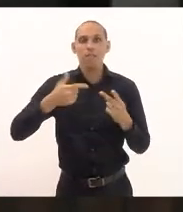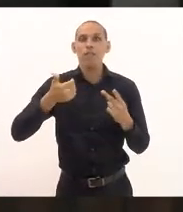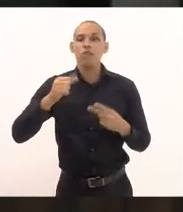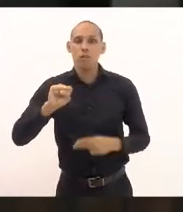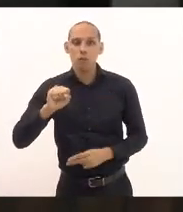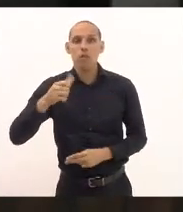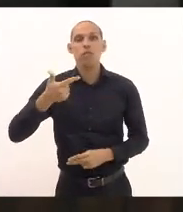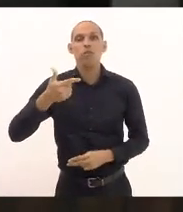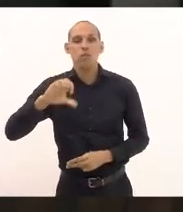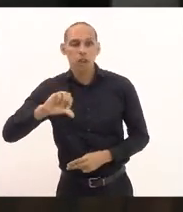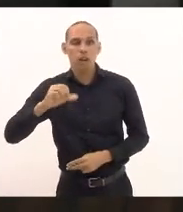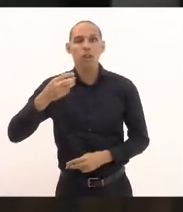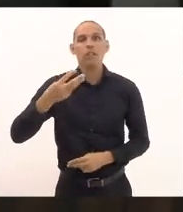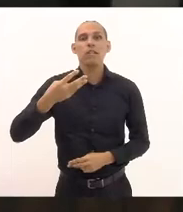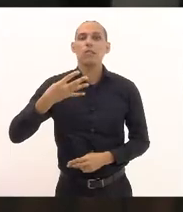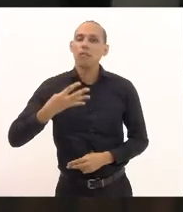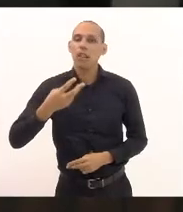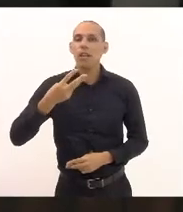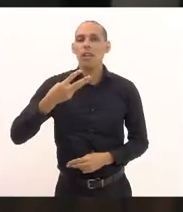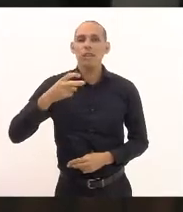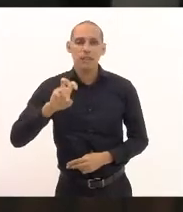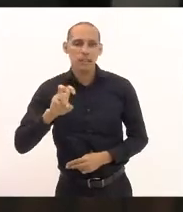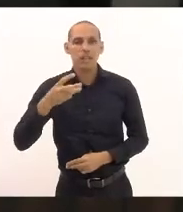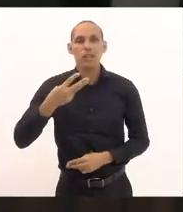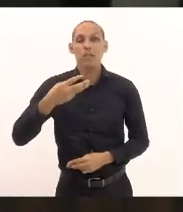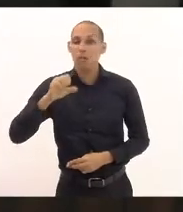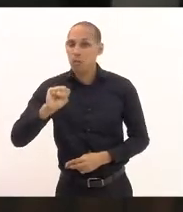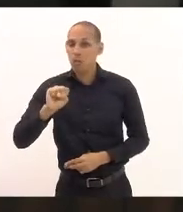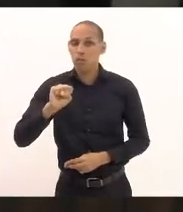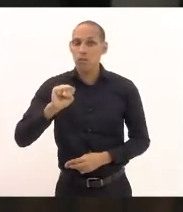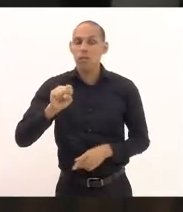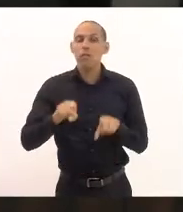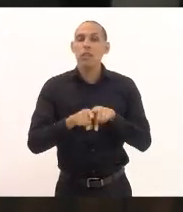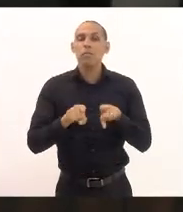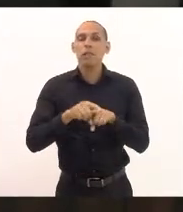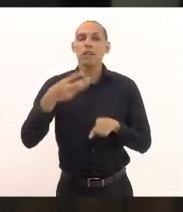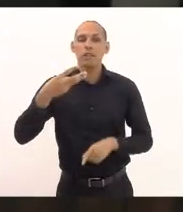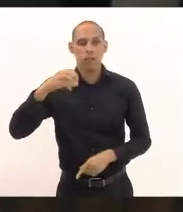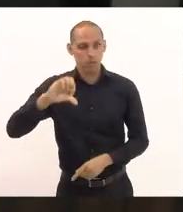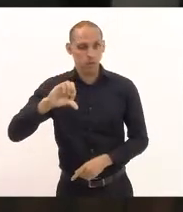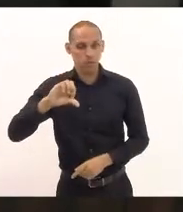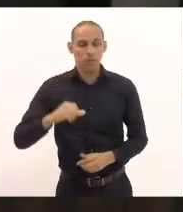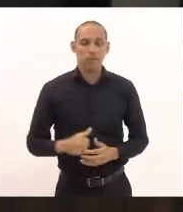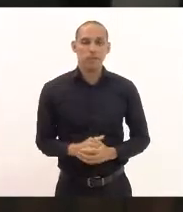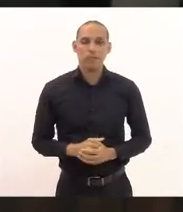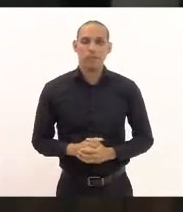29º, 34º, 35º, 38º e o 39º.